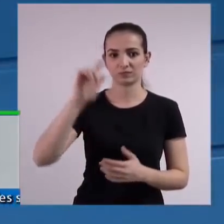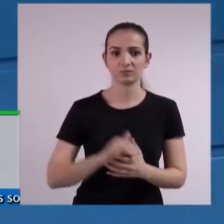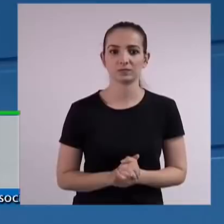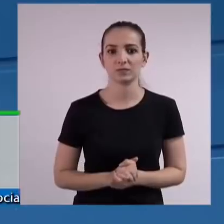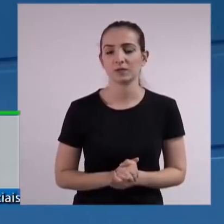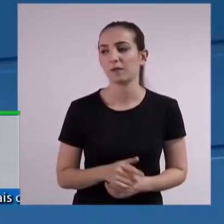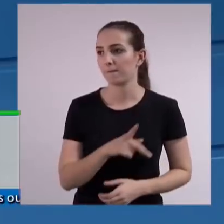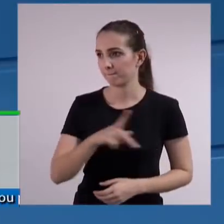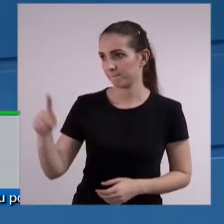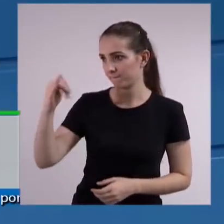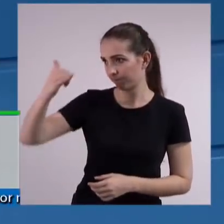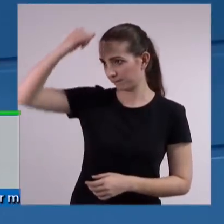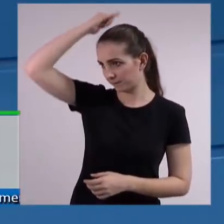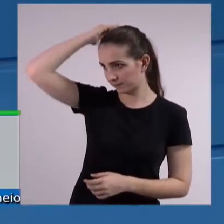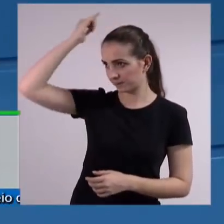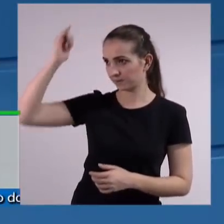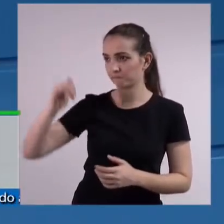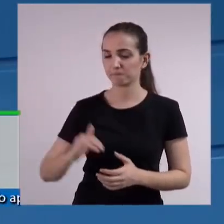Presidente Júnior Mock, tem